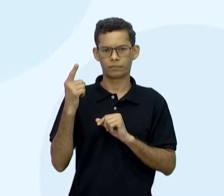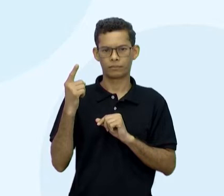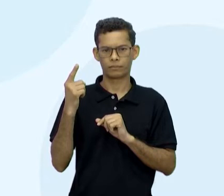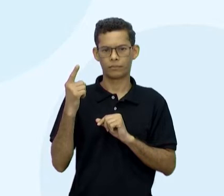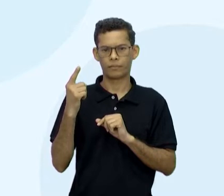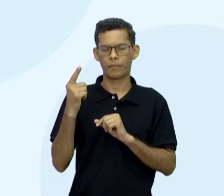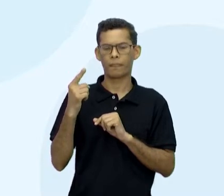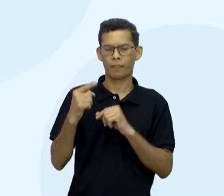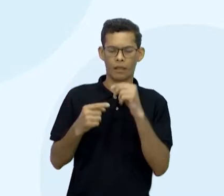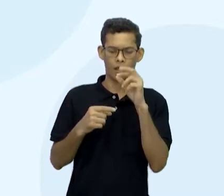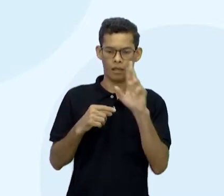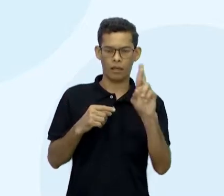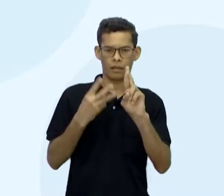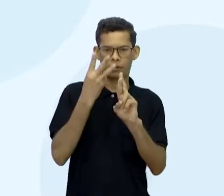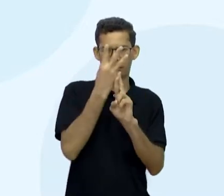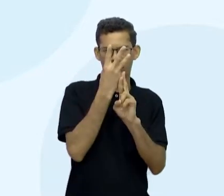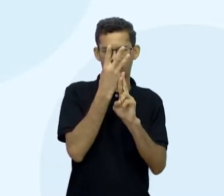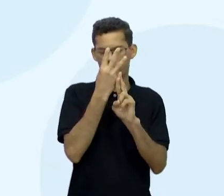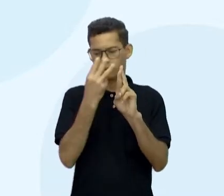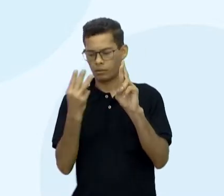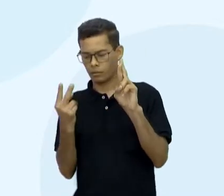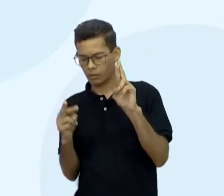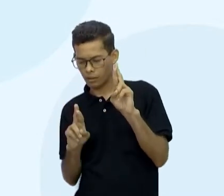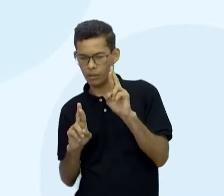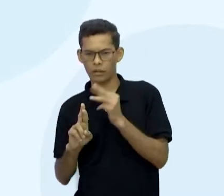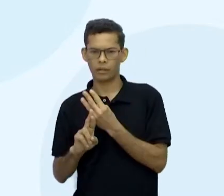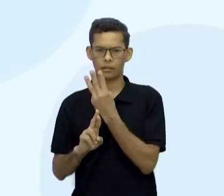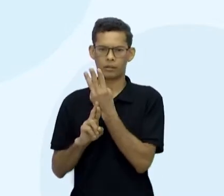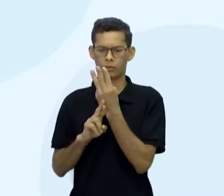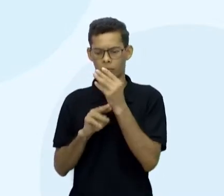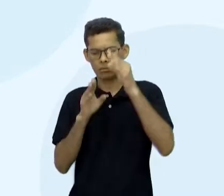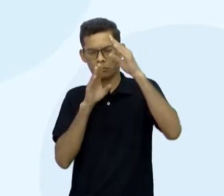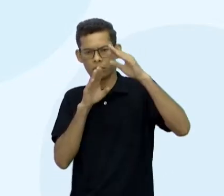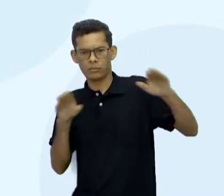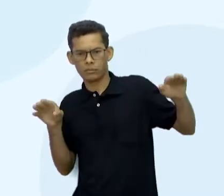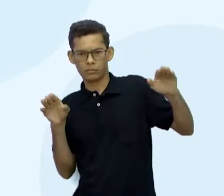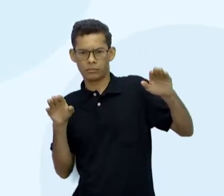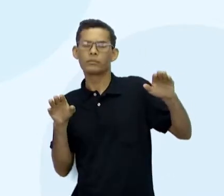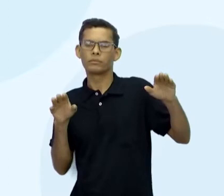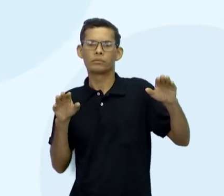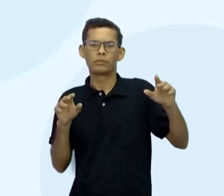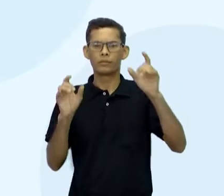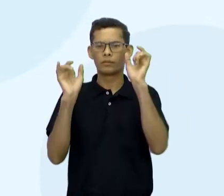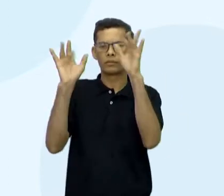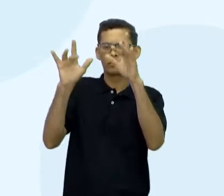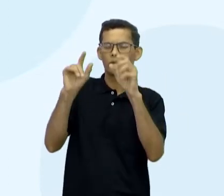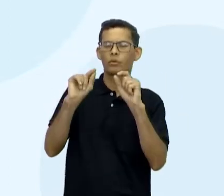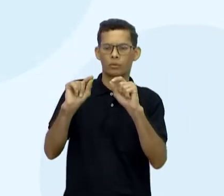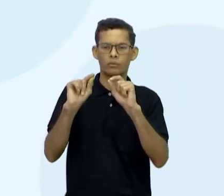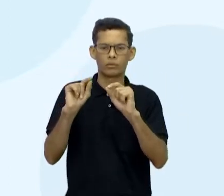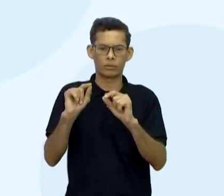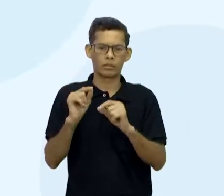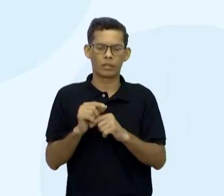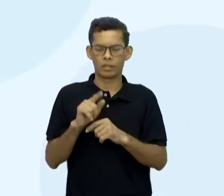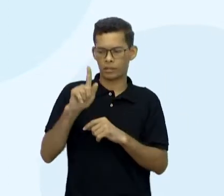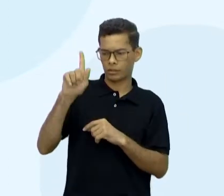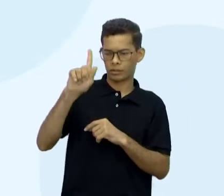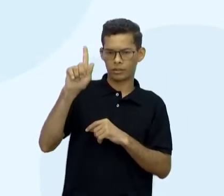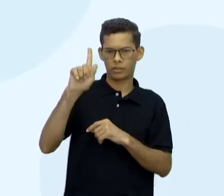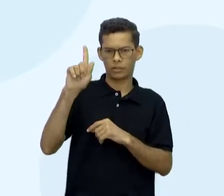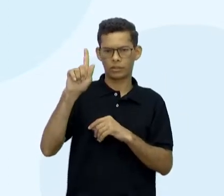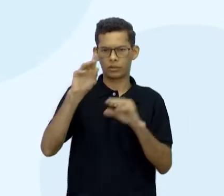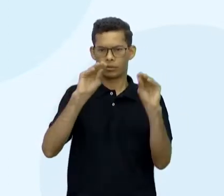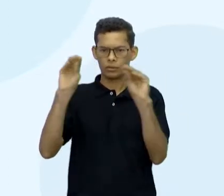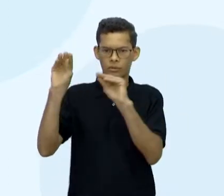cubo em cima com o R ao quadrado. O R ao quadrado aqui vai soma, vai ficar só o R em cima. Então, ficou o quê pra mim? Gzão, tá aqui.